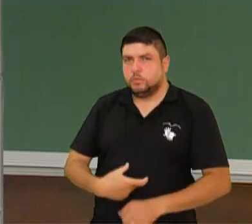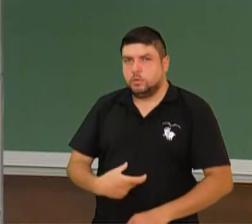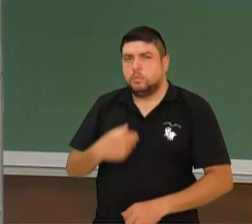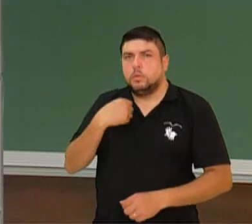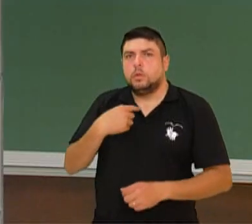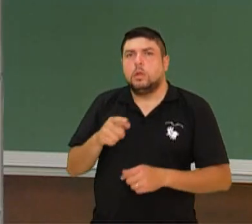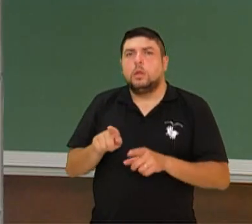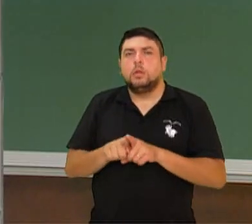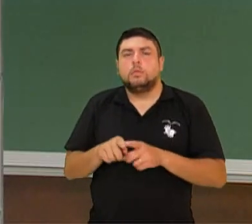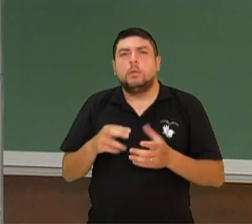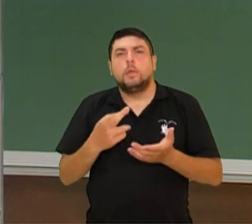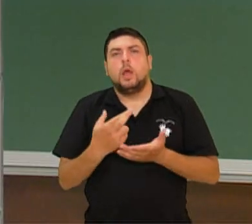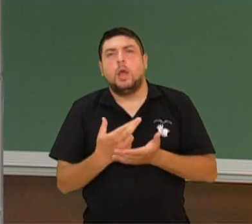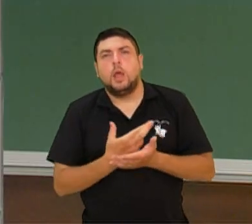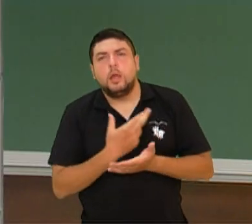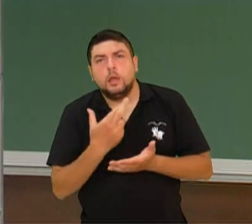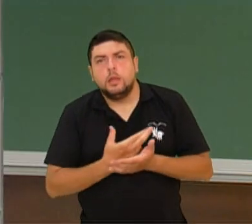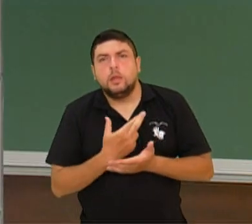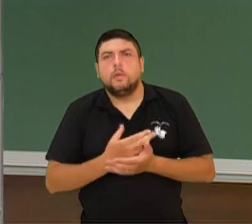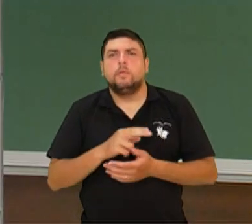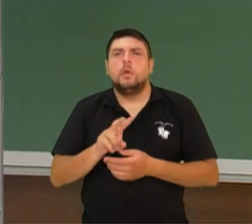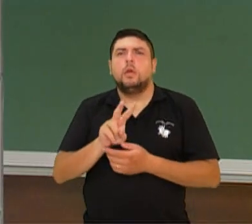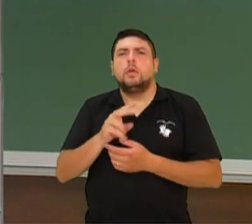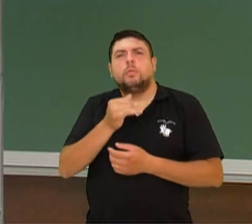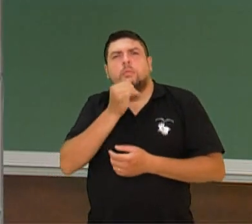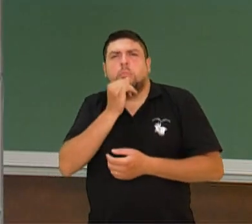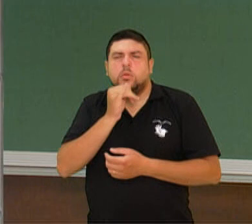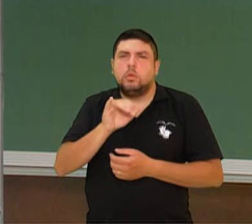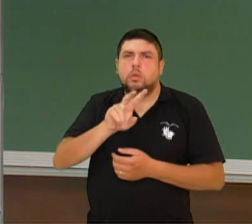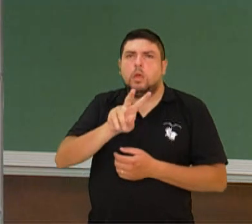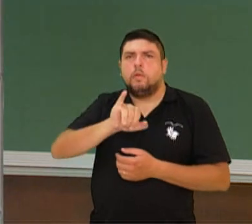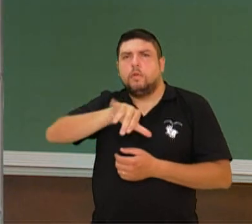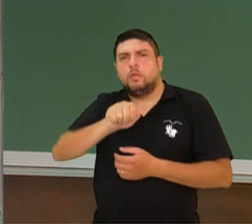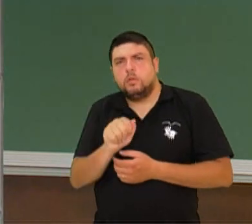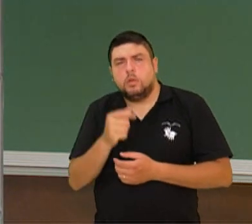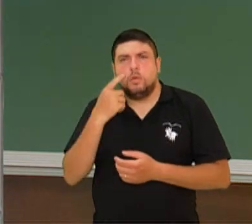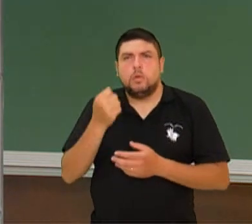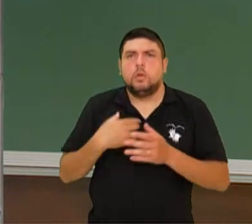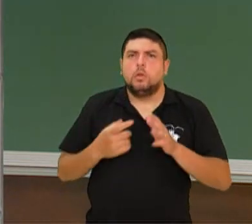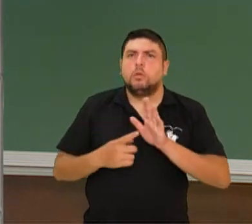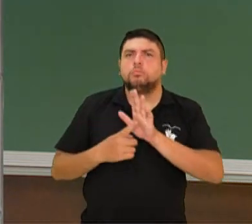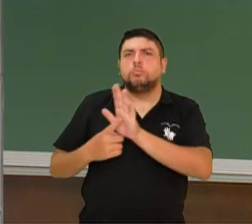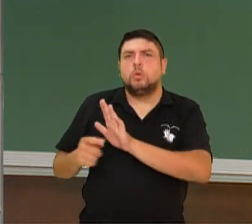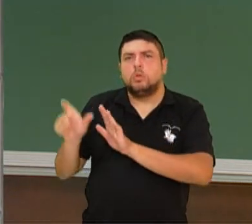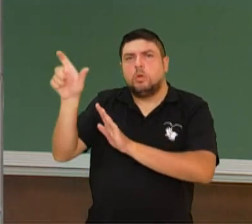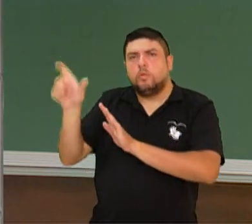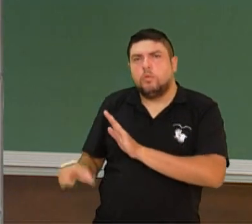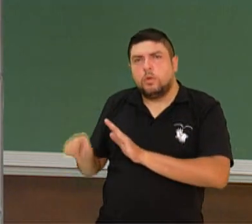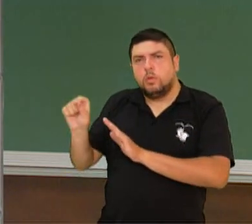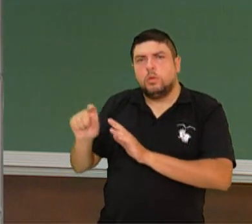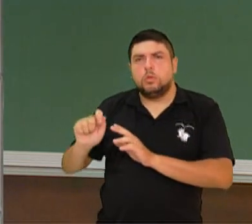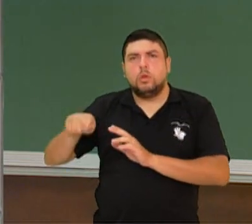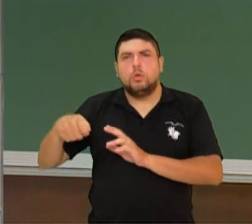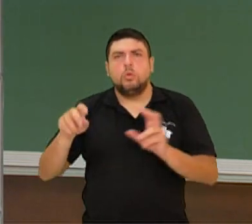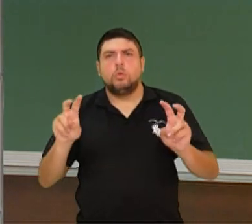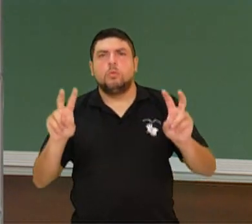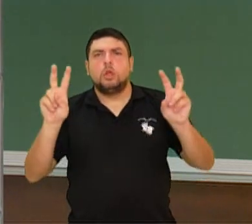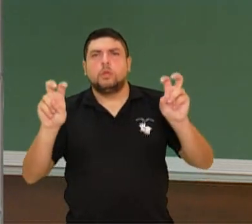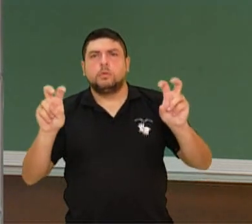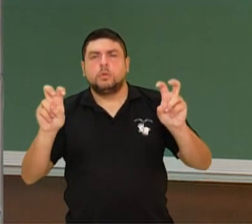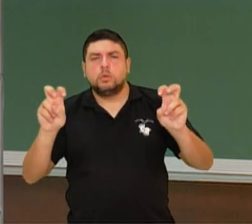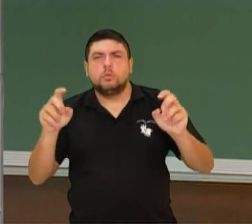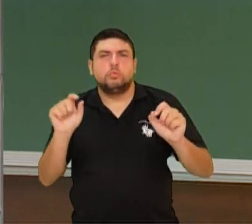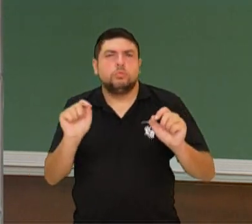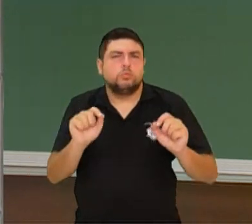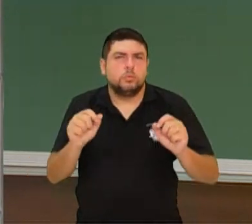a revista Veja está entrevistando lá o fulano de tal sobre o assunto X, falando sobre